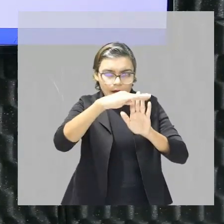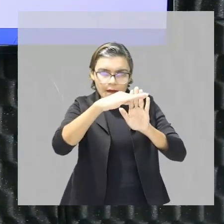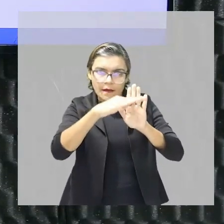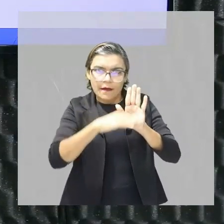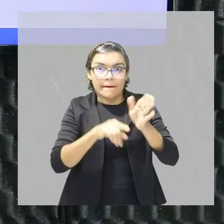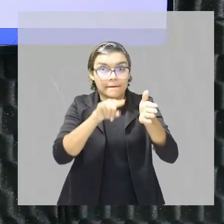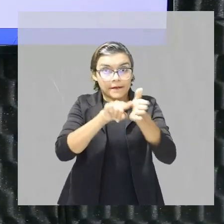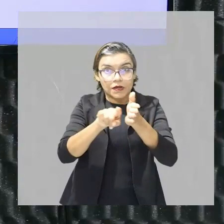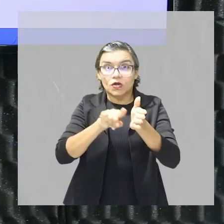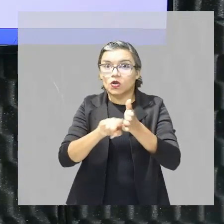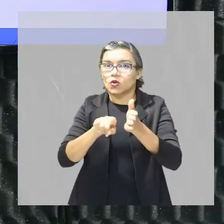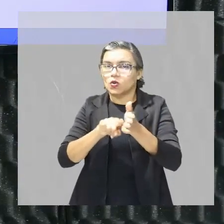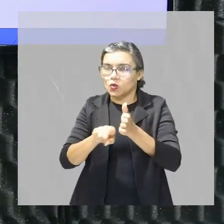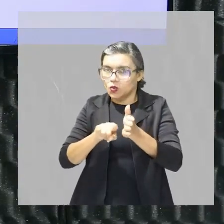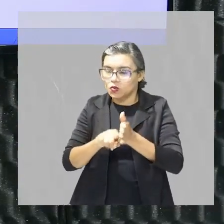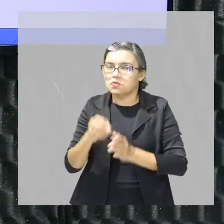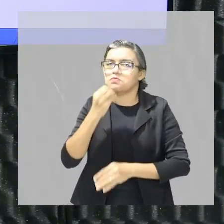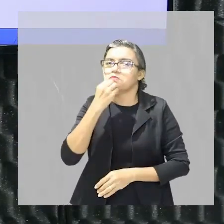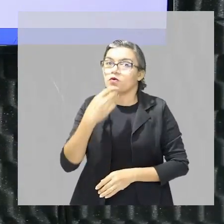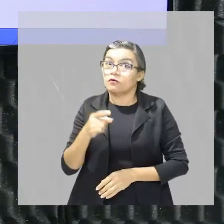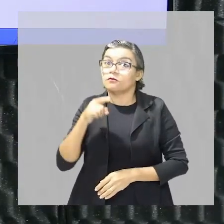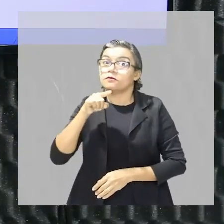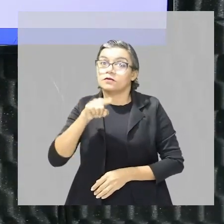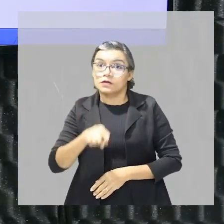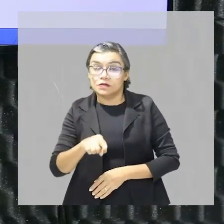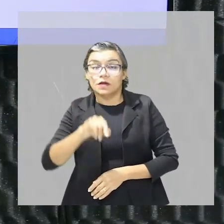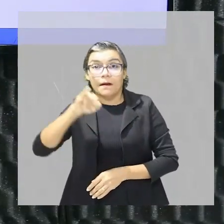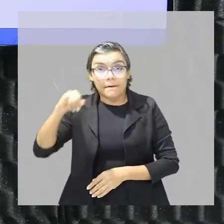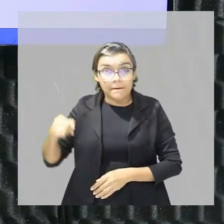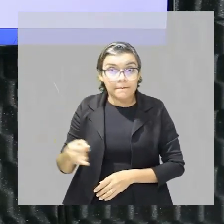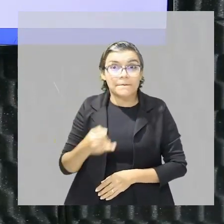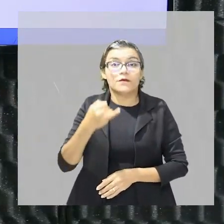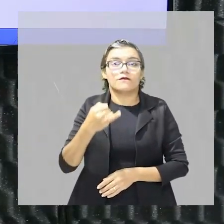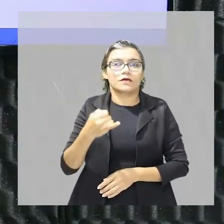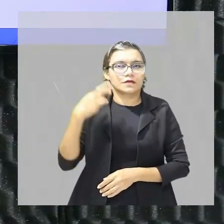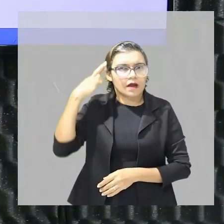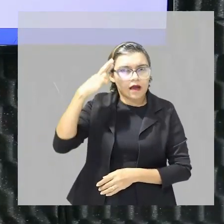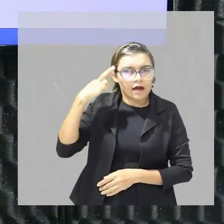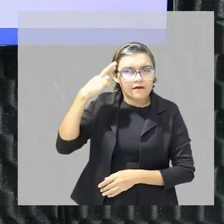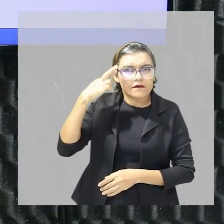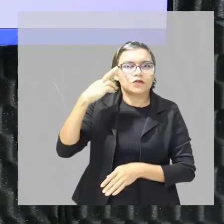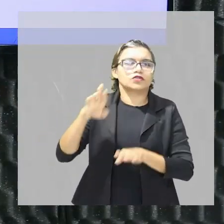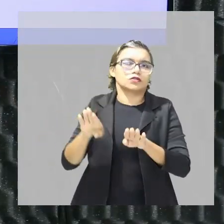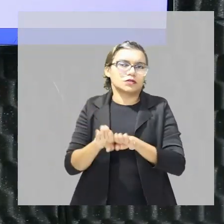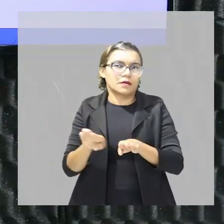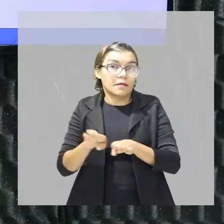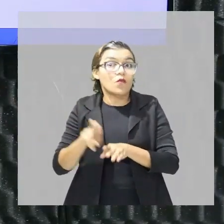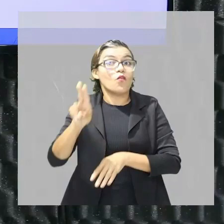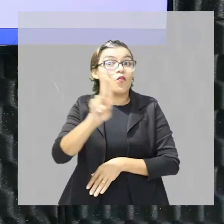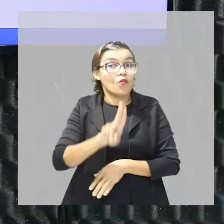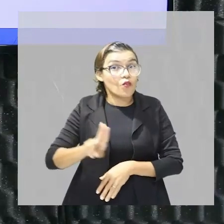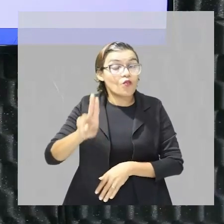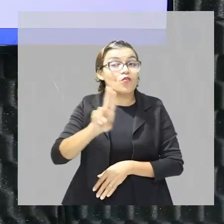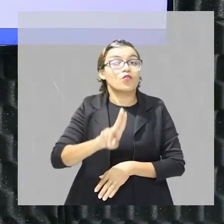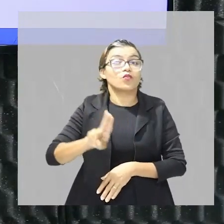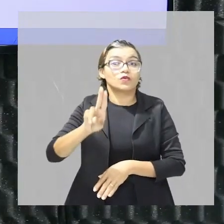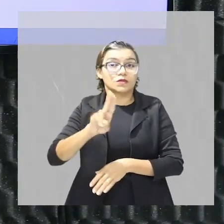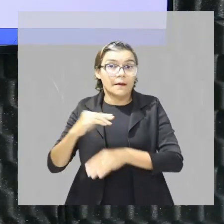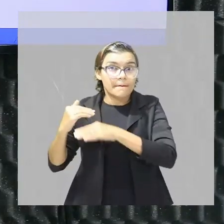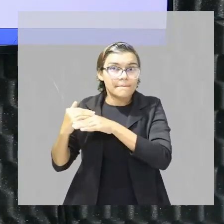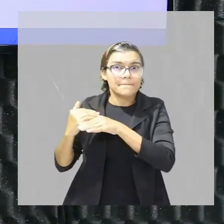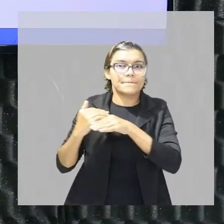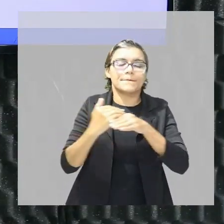muito proveitosas que vocês podem refletir a parte delas e utilizá-las obviamente como padrão